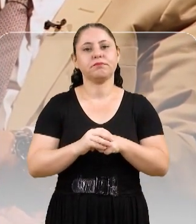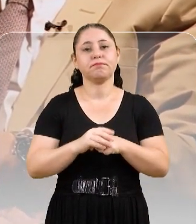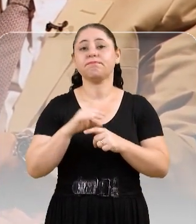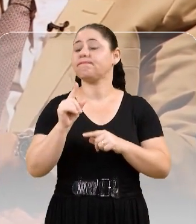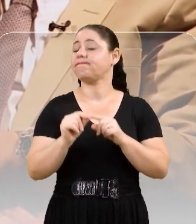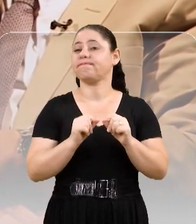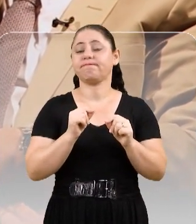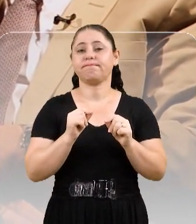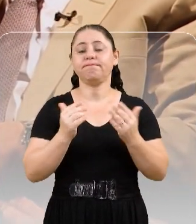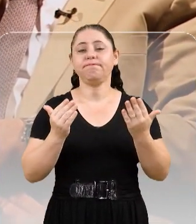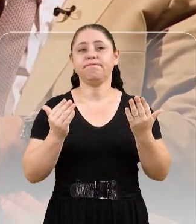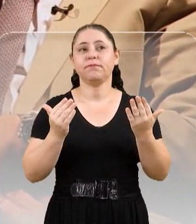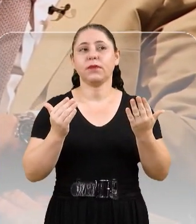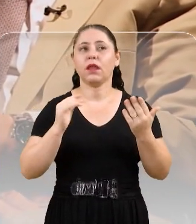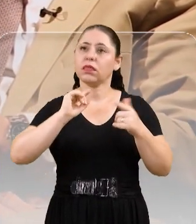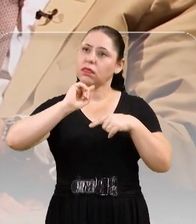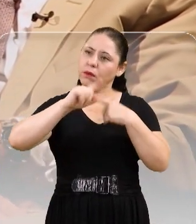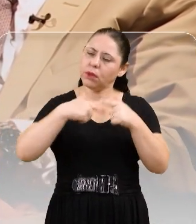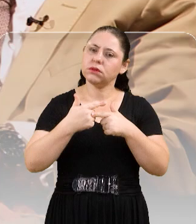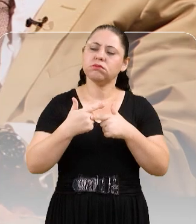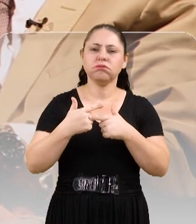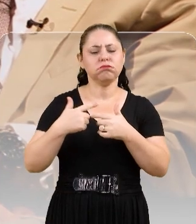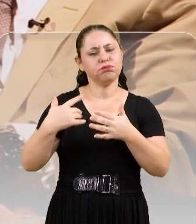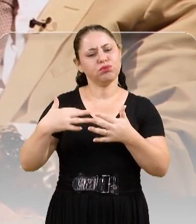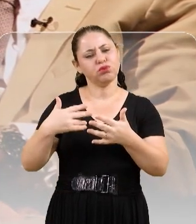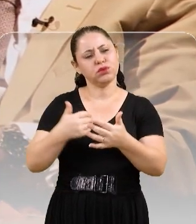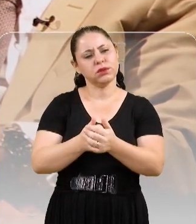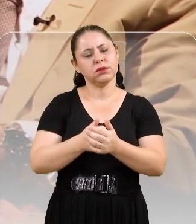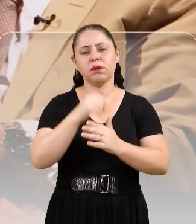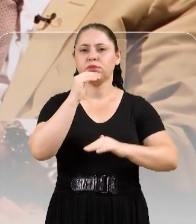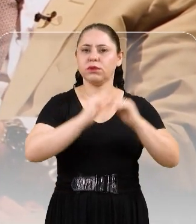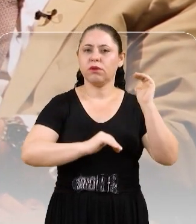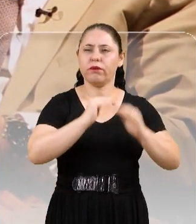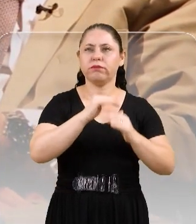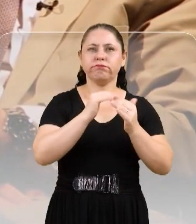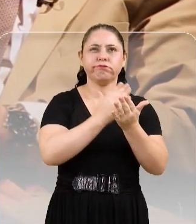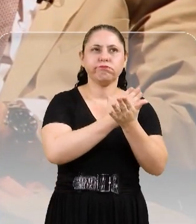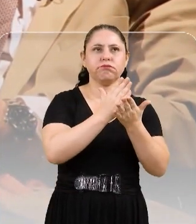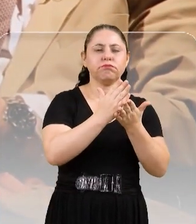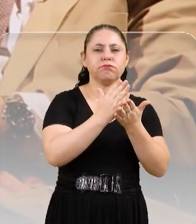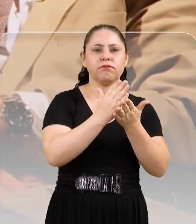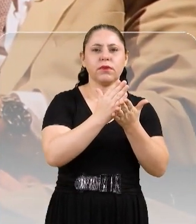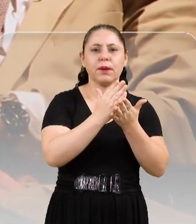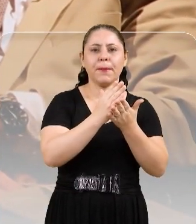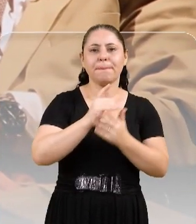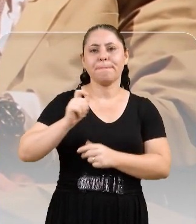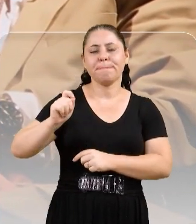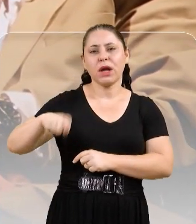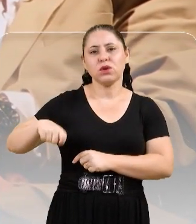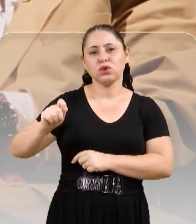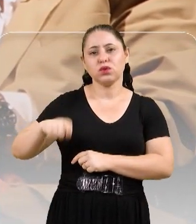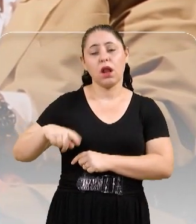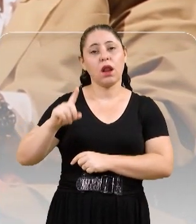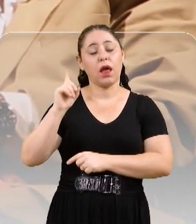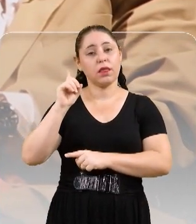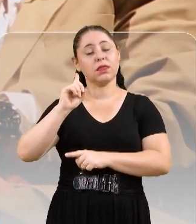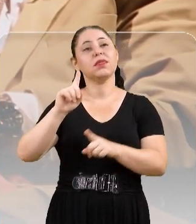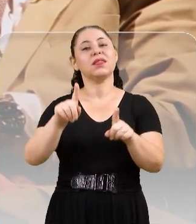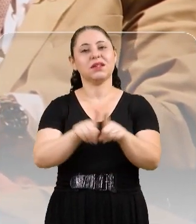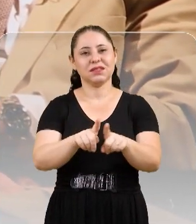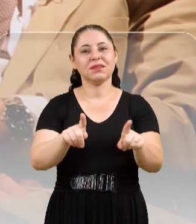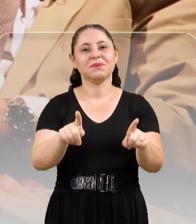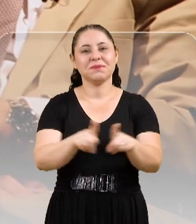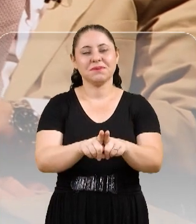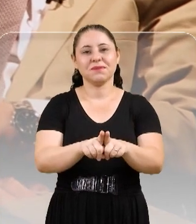E daí para frente segui a carreira, né? Comecei lá em Pedro Gomes, até tenho a